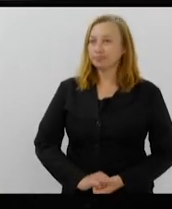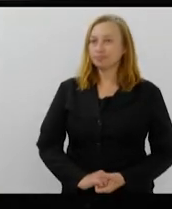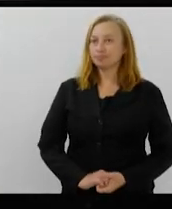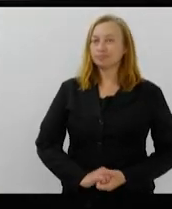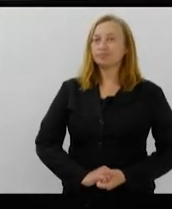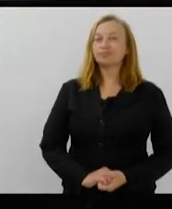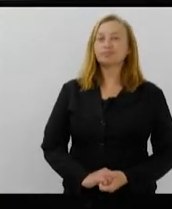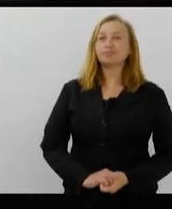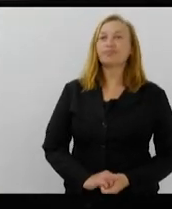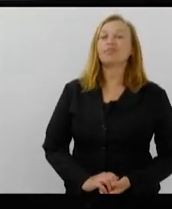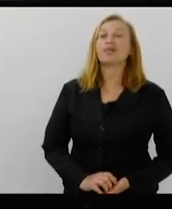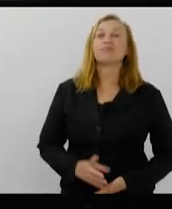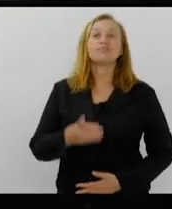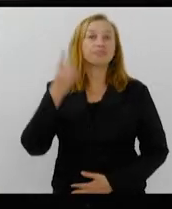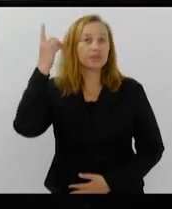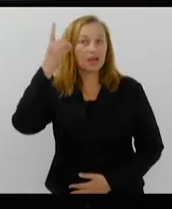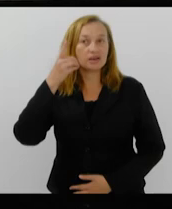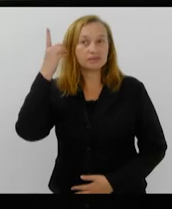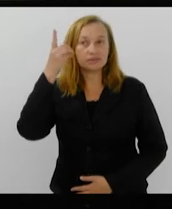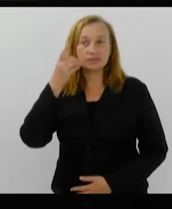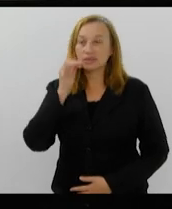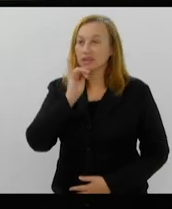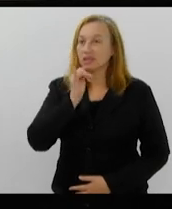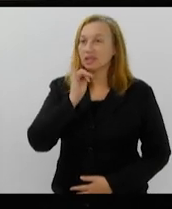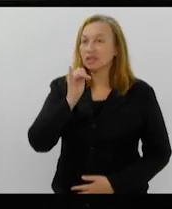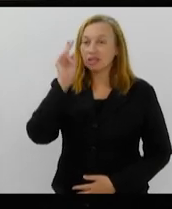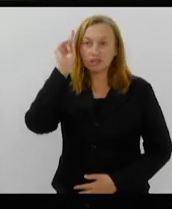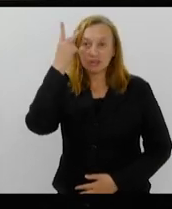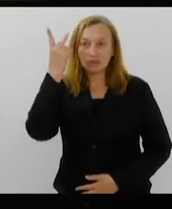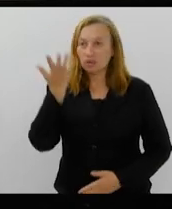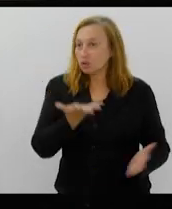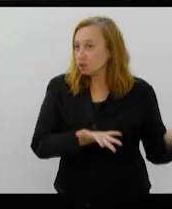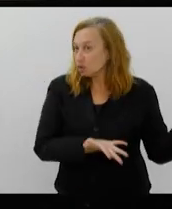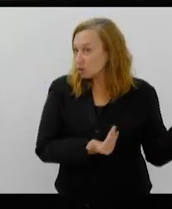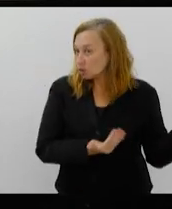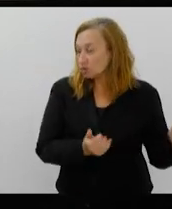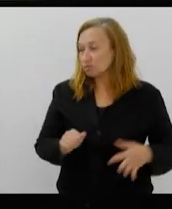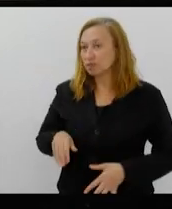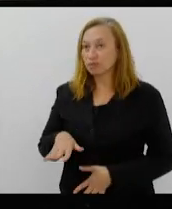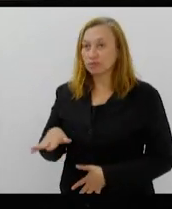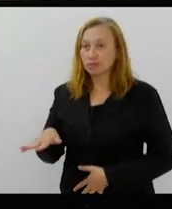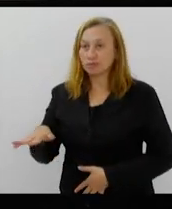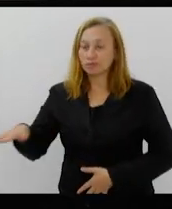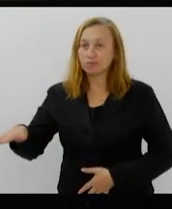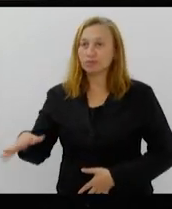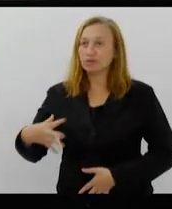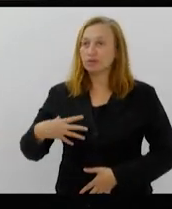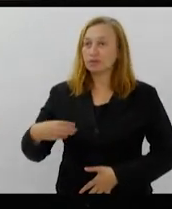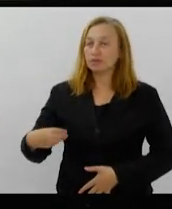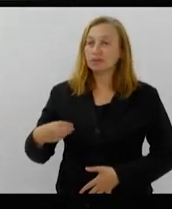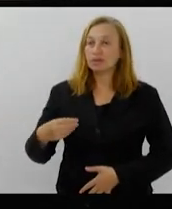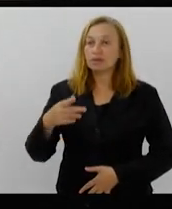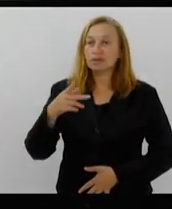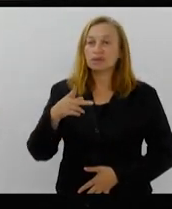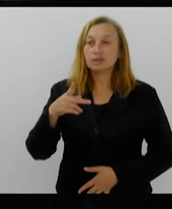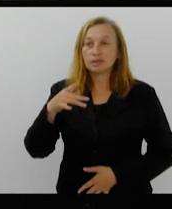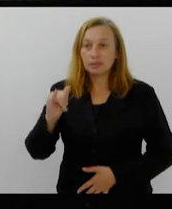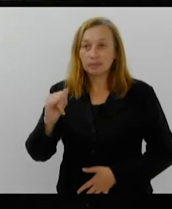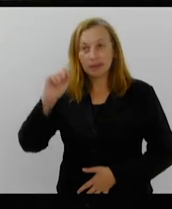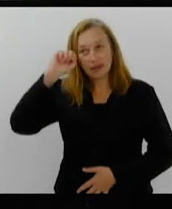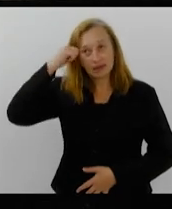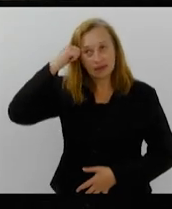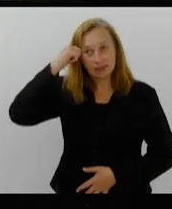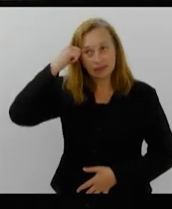Deputados, vou contar a história de um jovem, oriundo da favela, filho de pai negro, morador